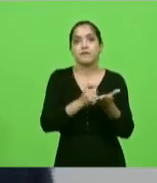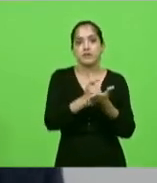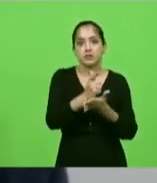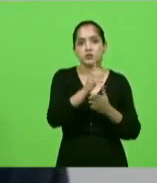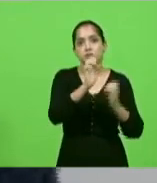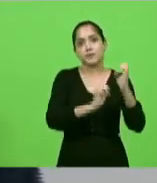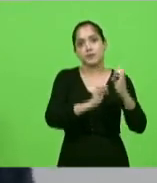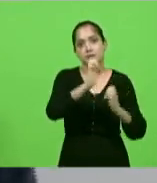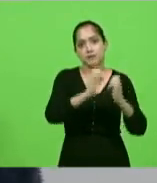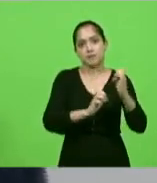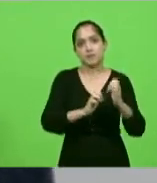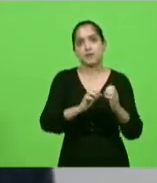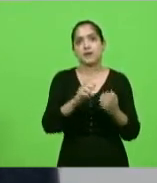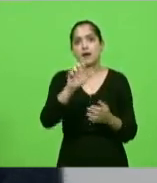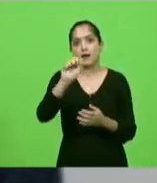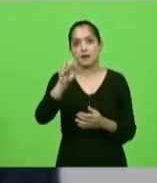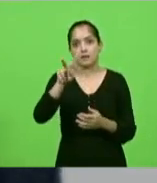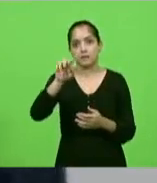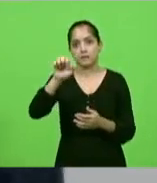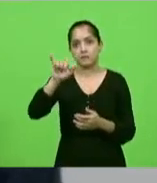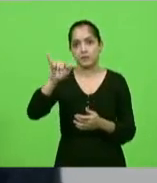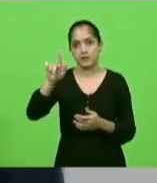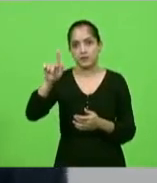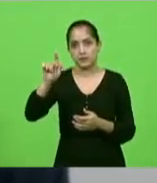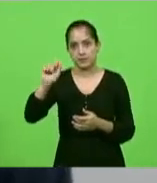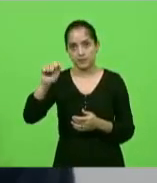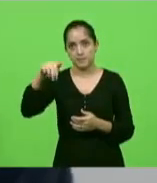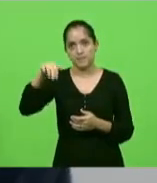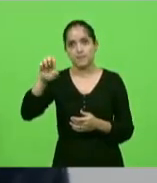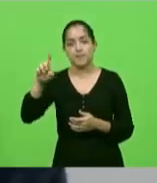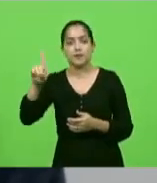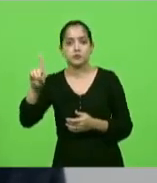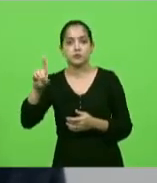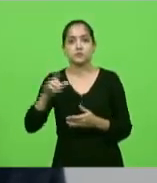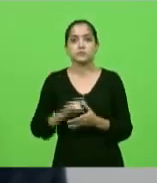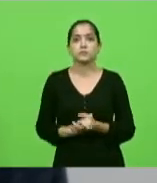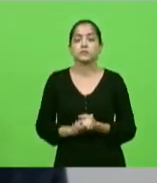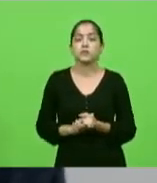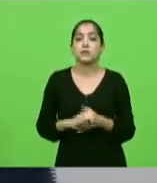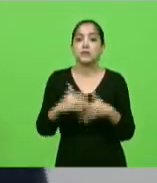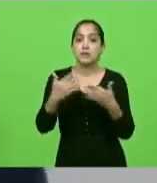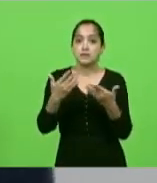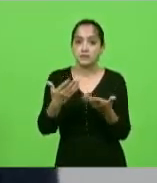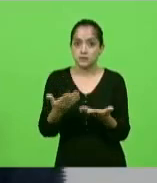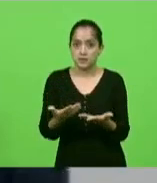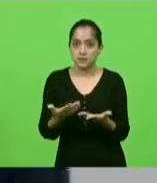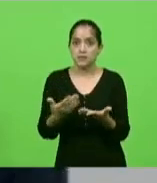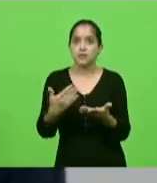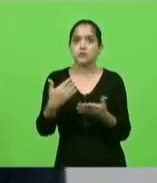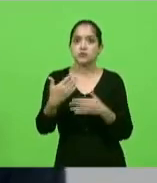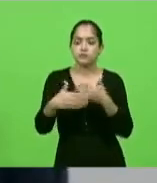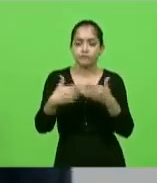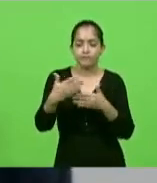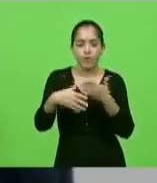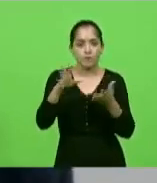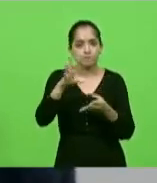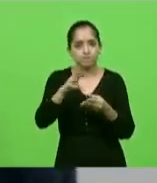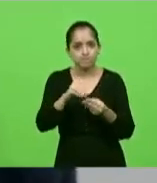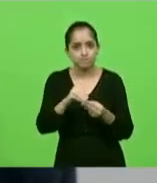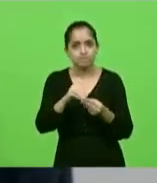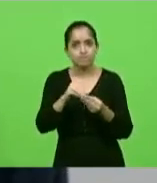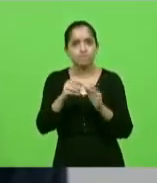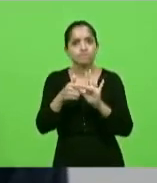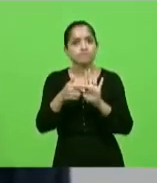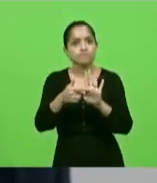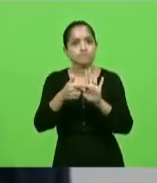pela empresa Veigamed ao Estado de Santa Catarina. Em seguida, de forma muito resumida, trago